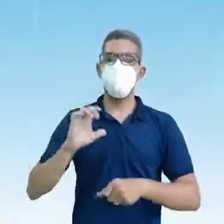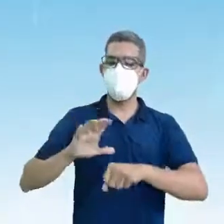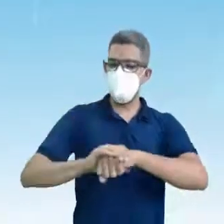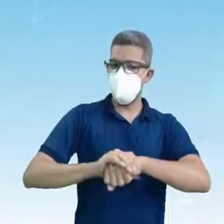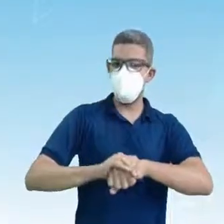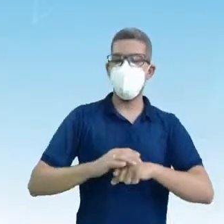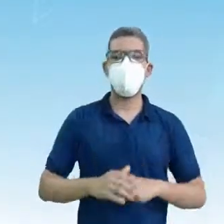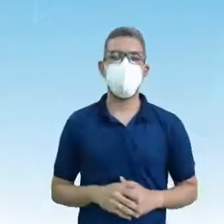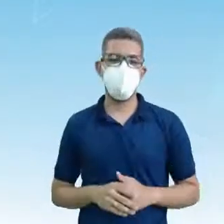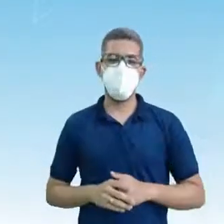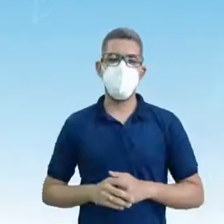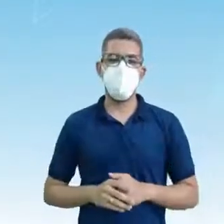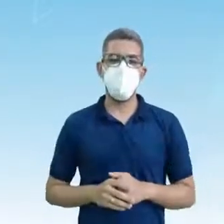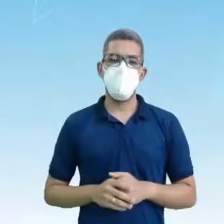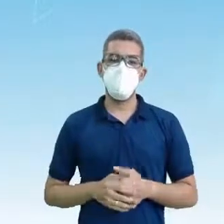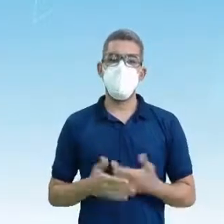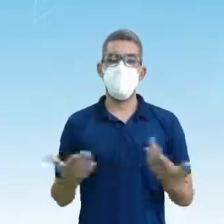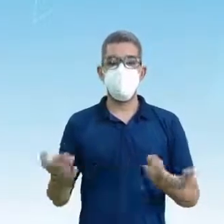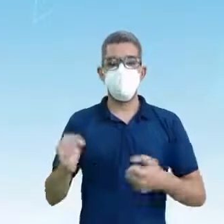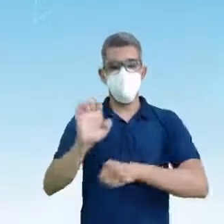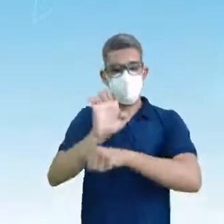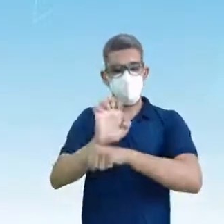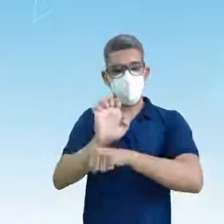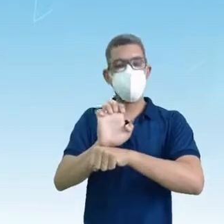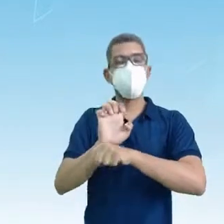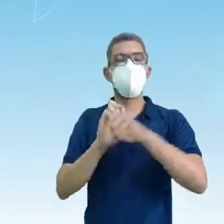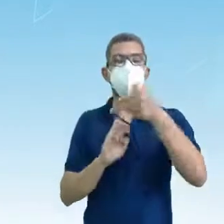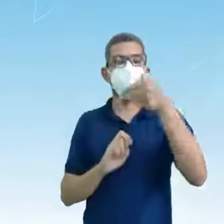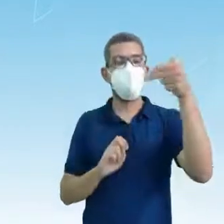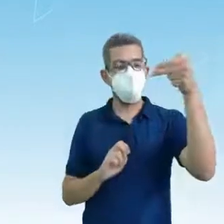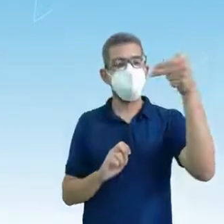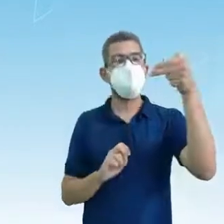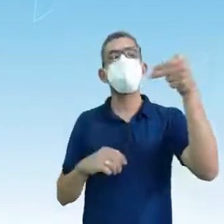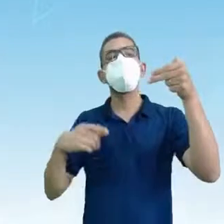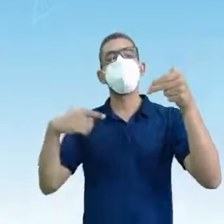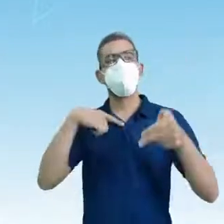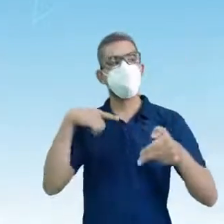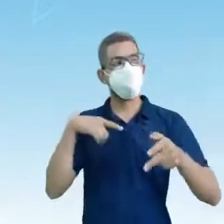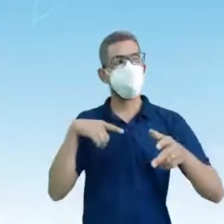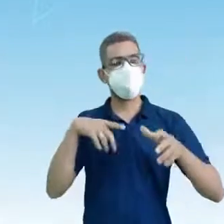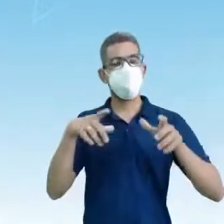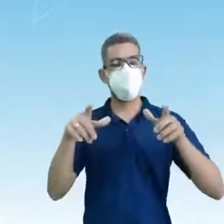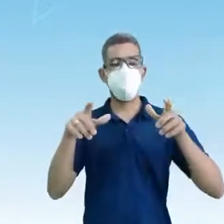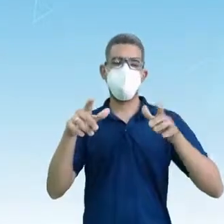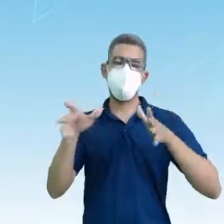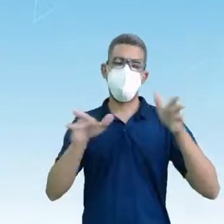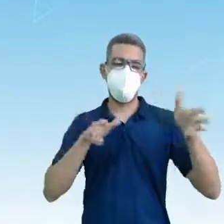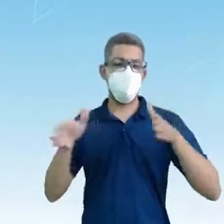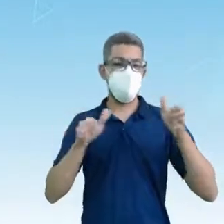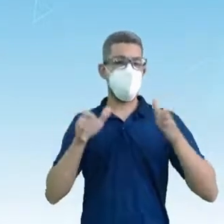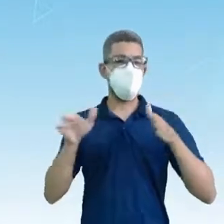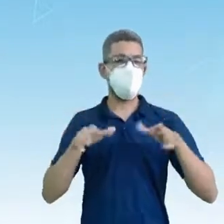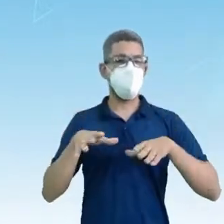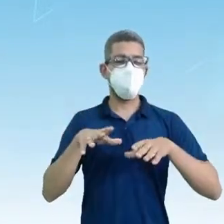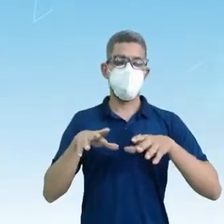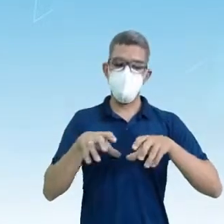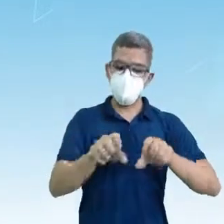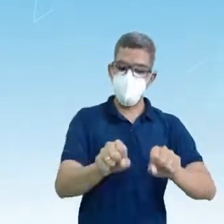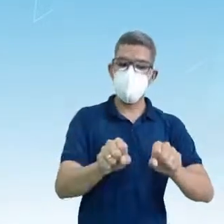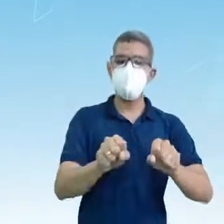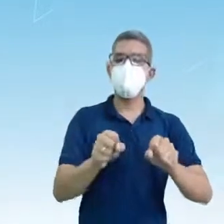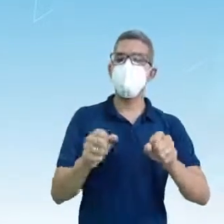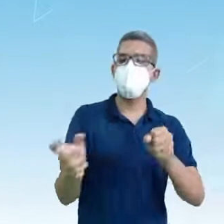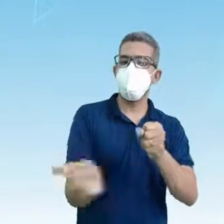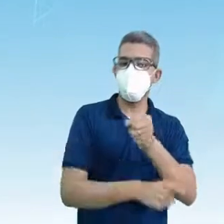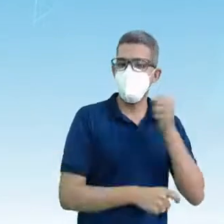colonização. E é claro que nos estados do Nordeste, esse período de colheita ele é bastante forte, que é